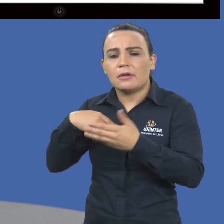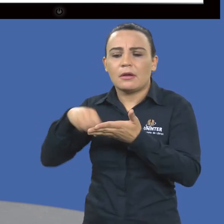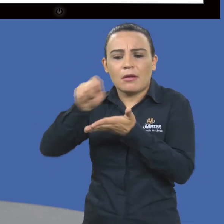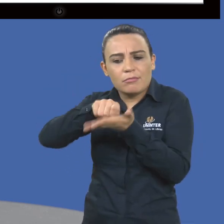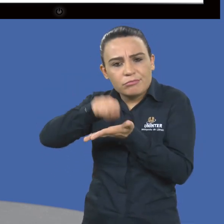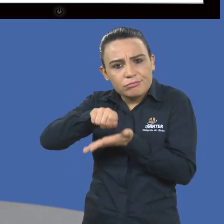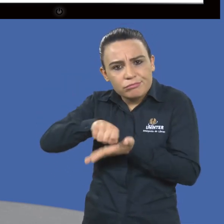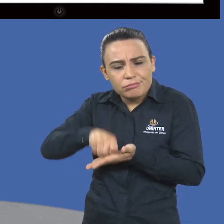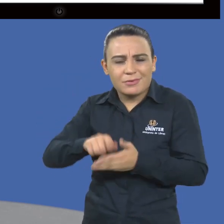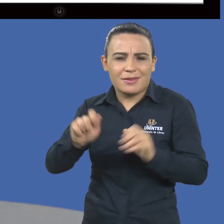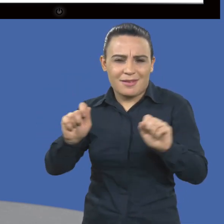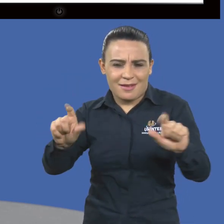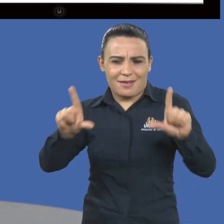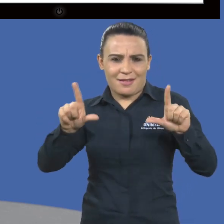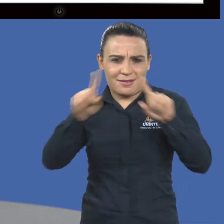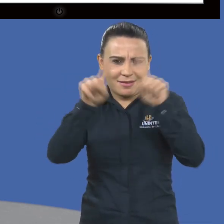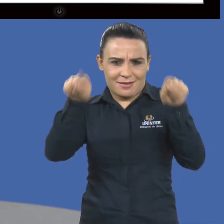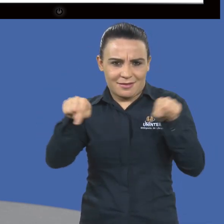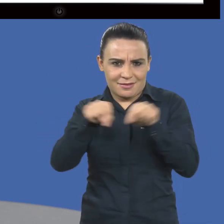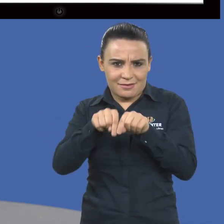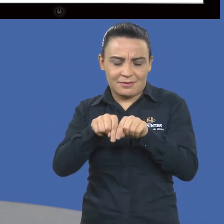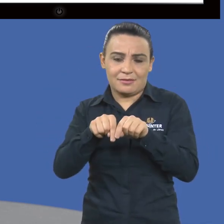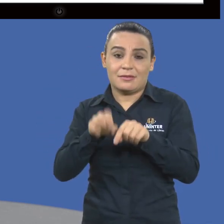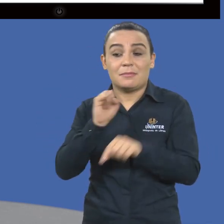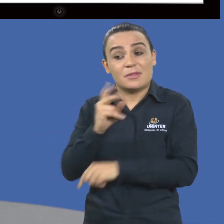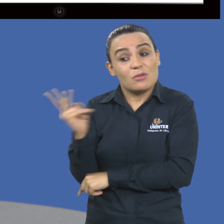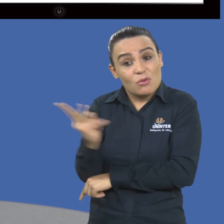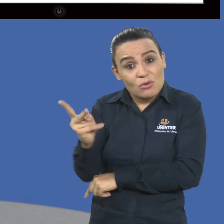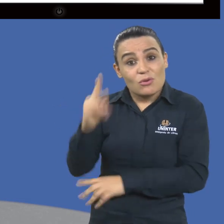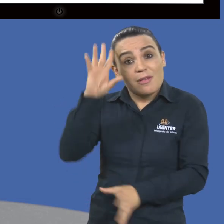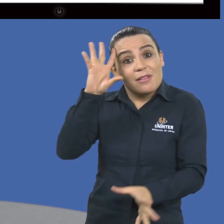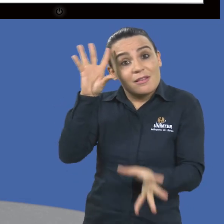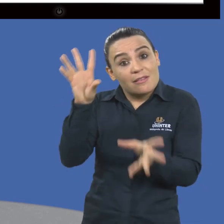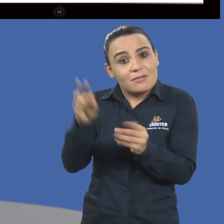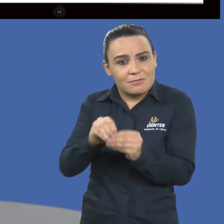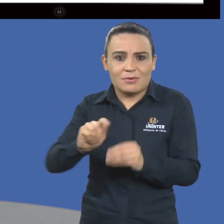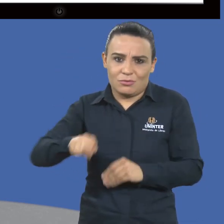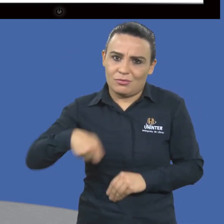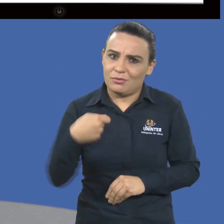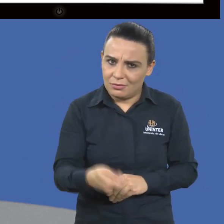falado, o que está anotado na carteirinha de saúde, etc.